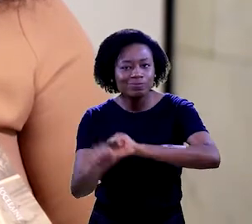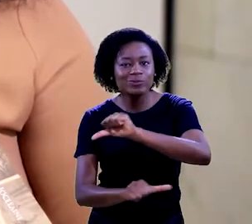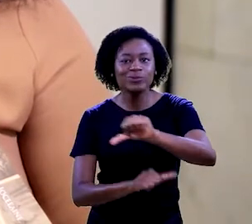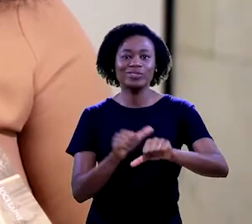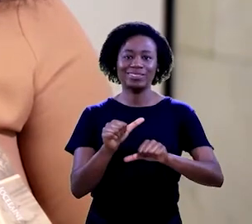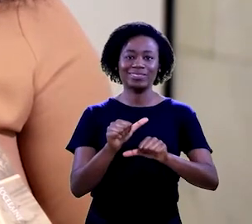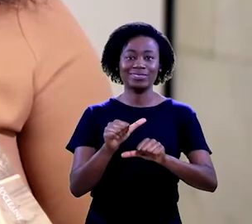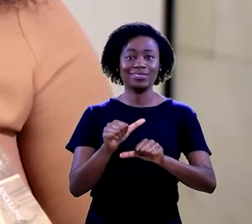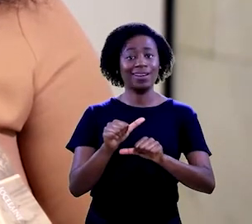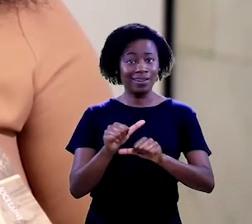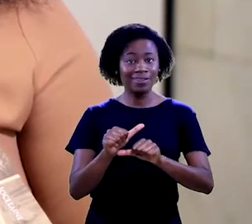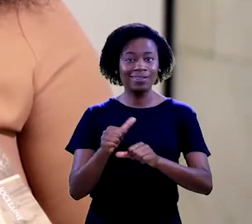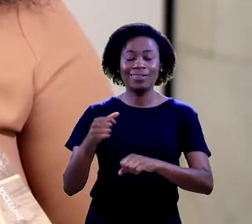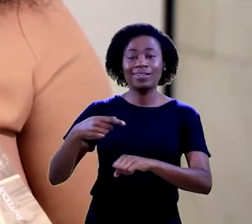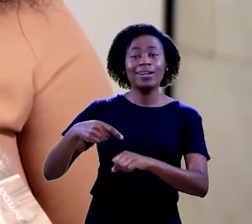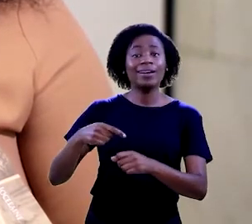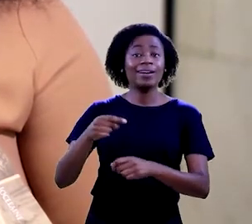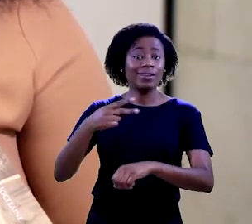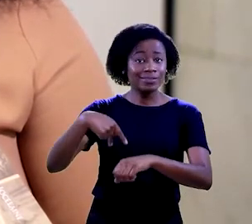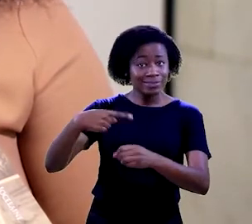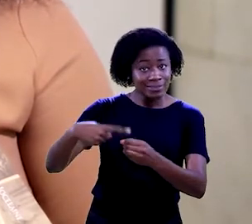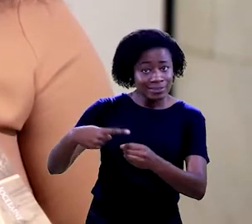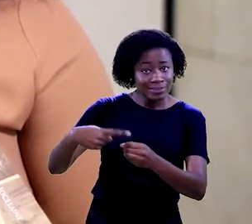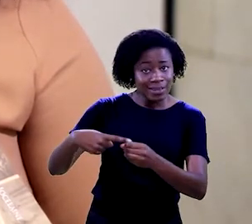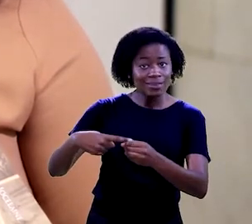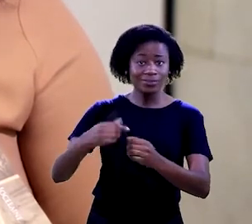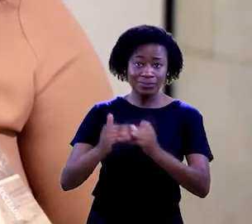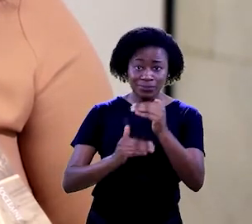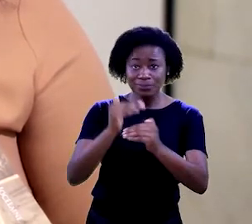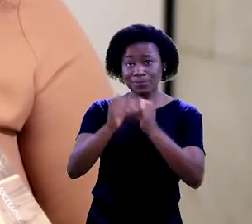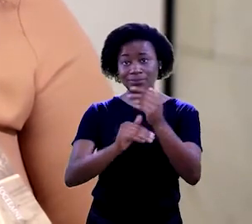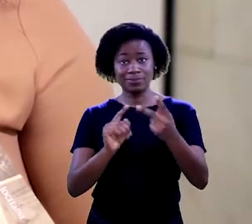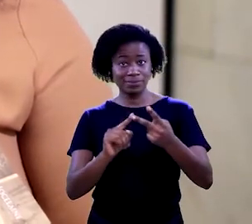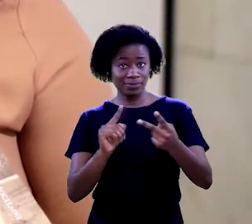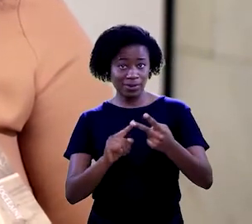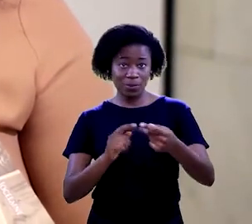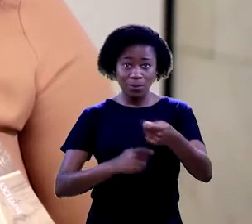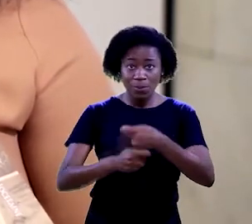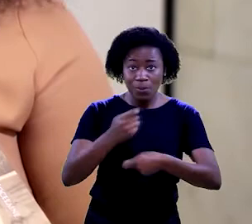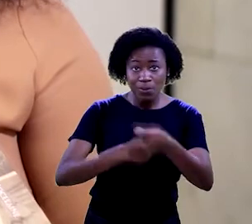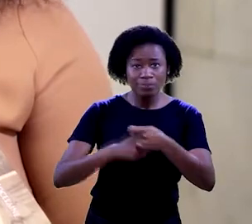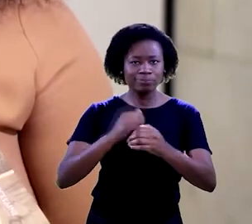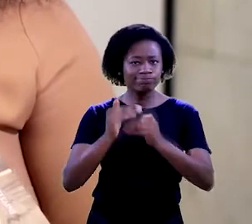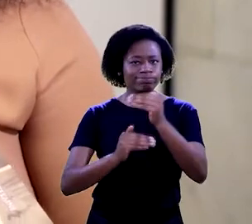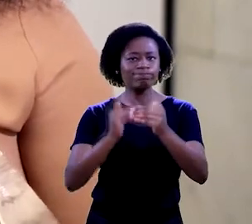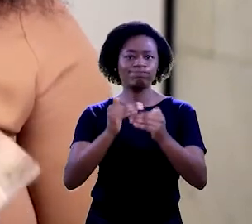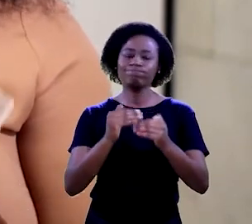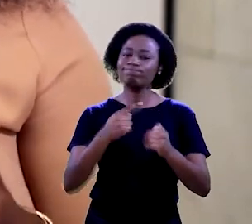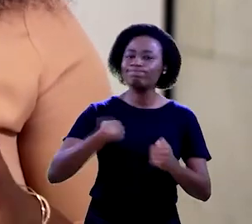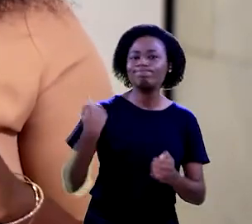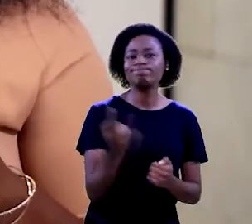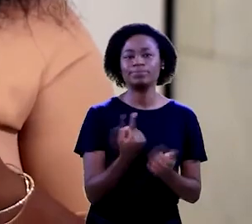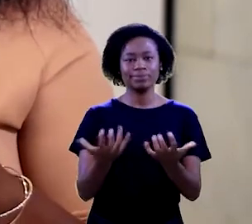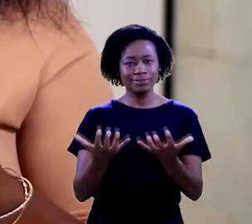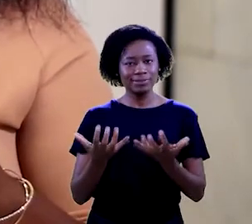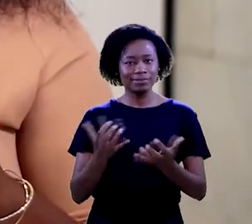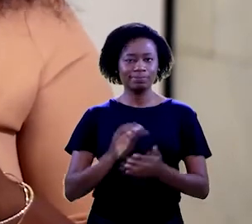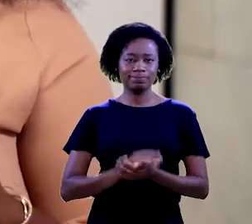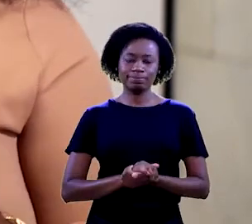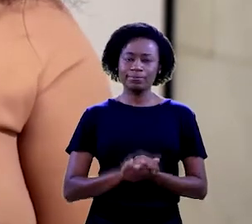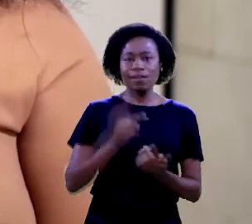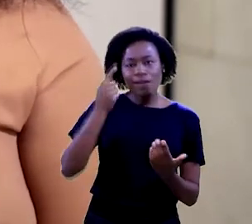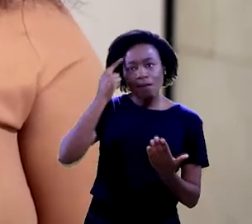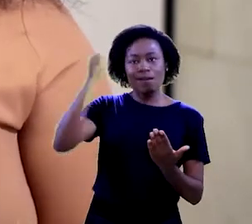evolução das nossas cidades para o desenvolvimento econômico e social que nós queremos. E foi um pouco dessa ideia que eu